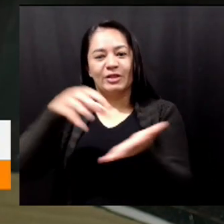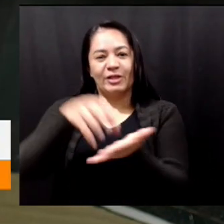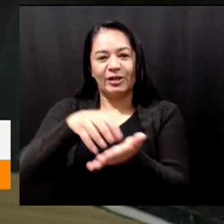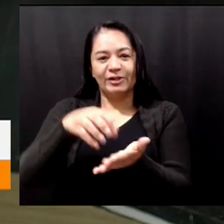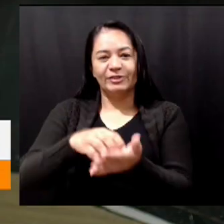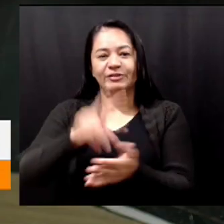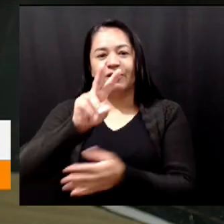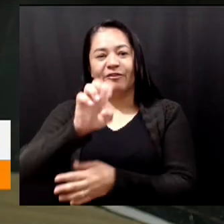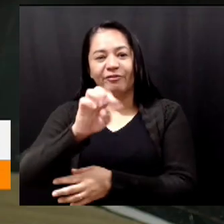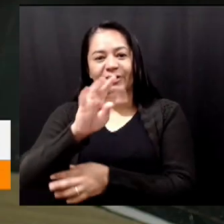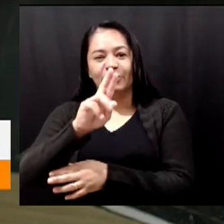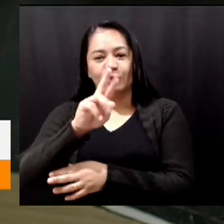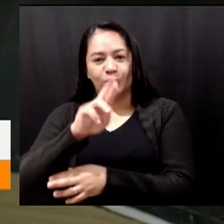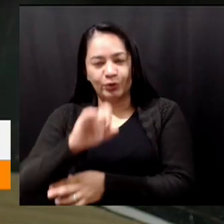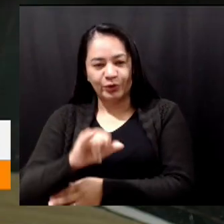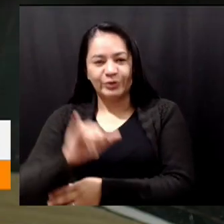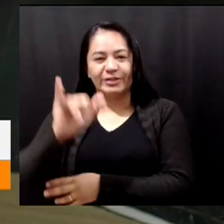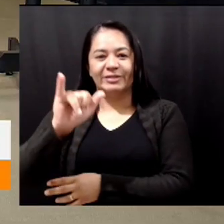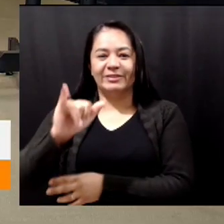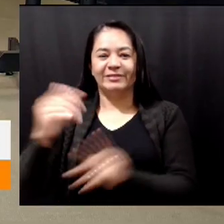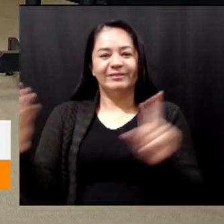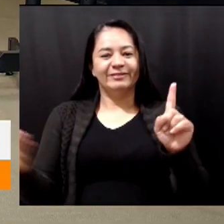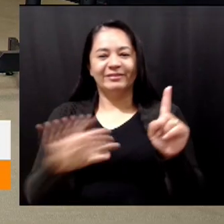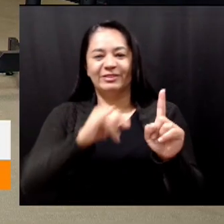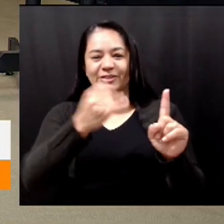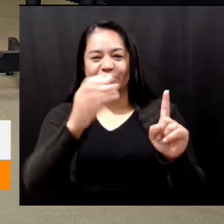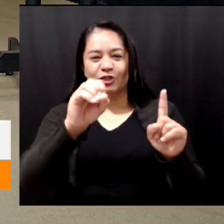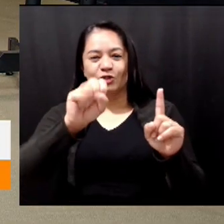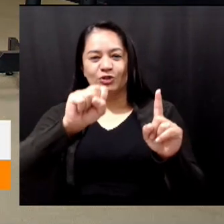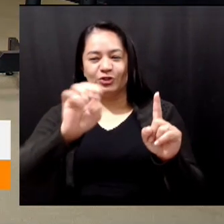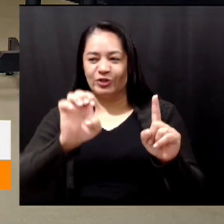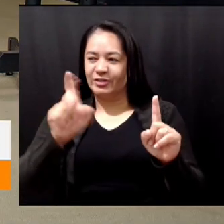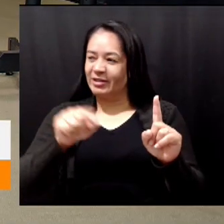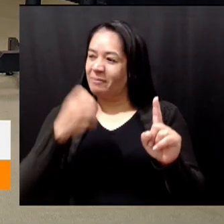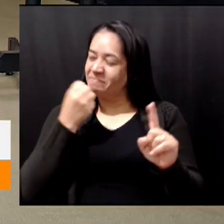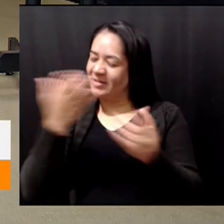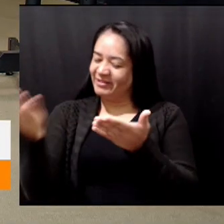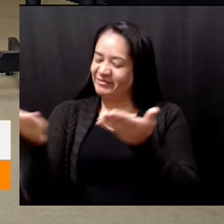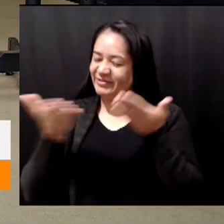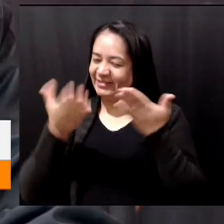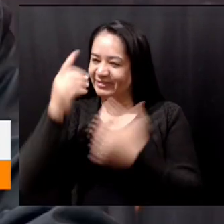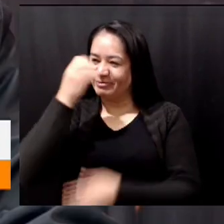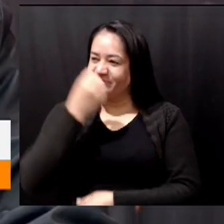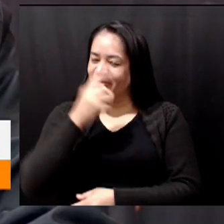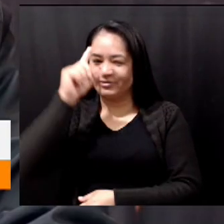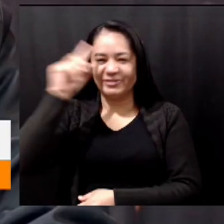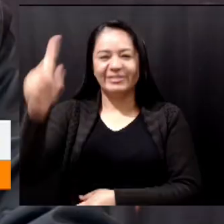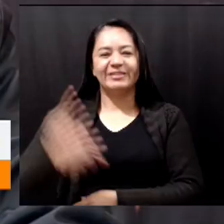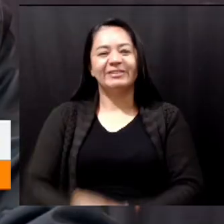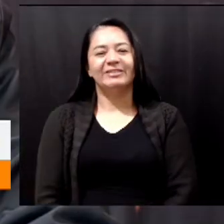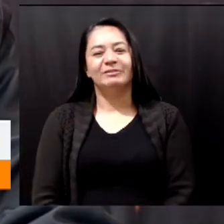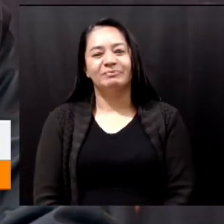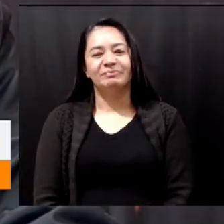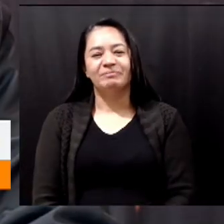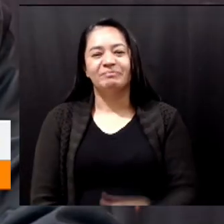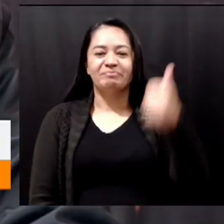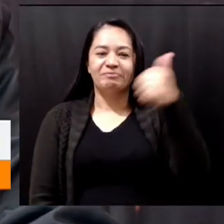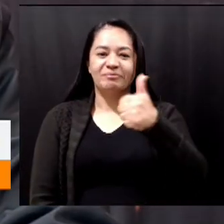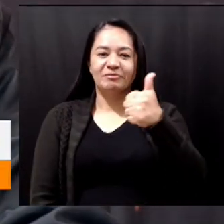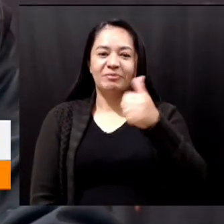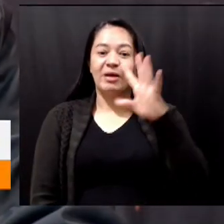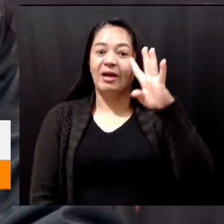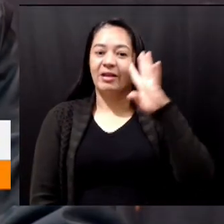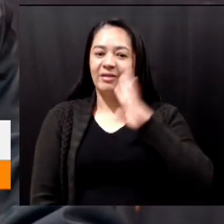Hub, José Eduardo Azariti. Seja bem-vindo, muito bom dia. Bom, primeiro, super legal estar aqui com vocês,